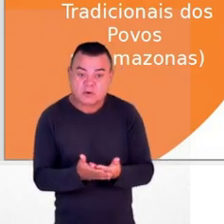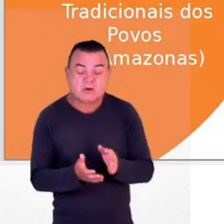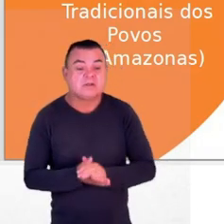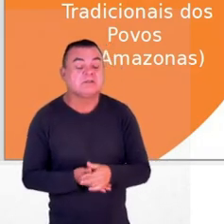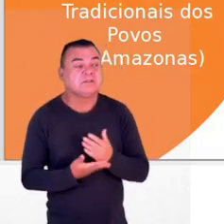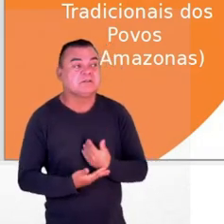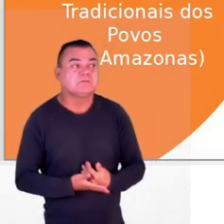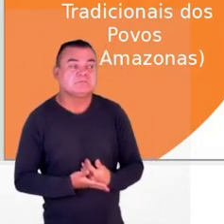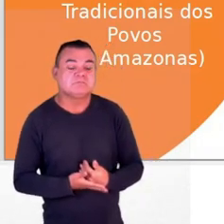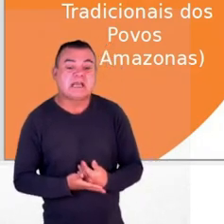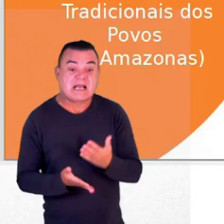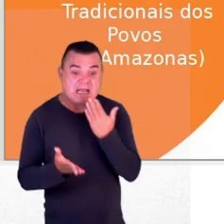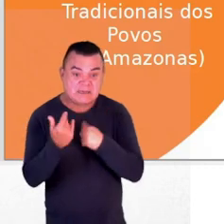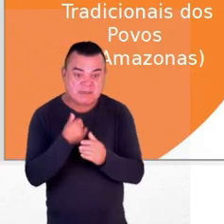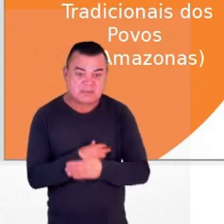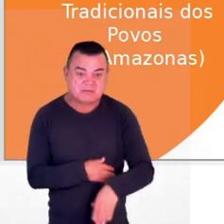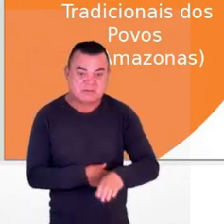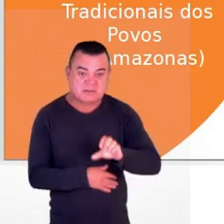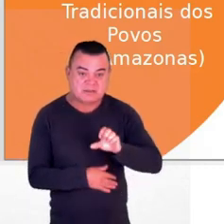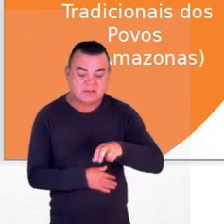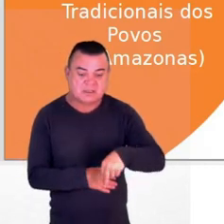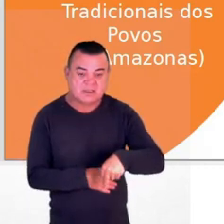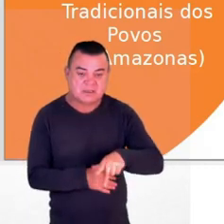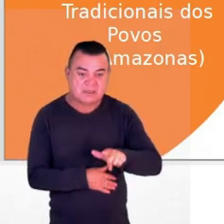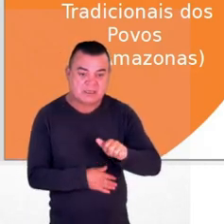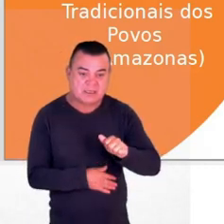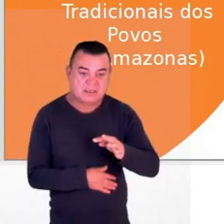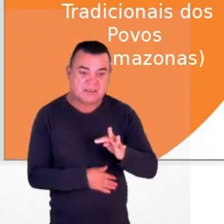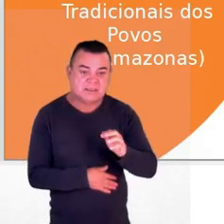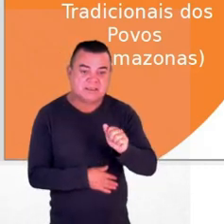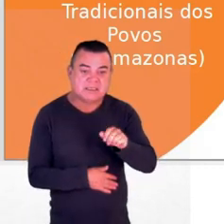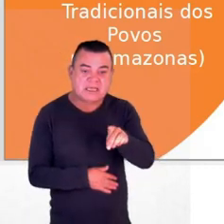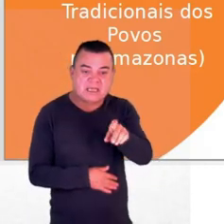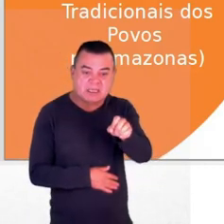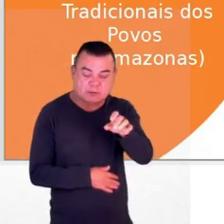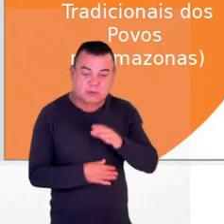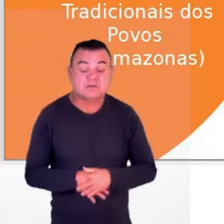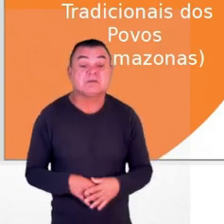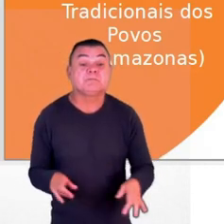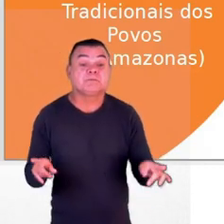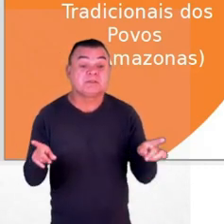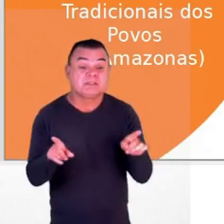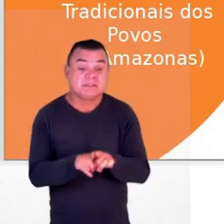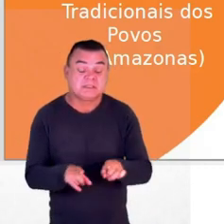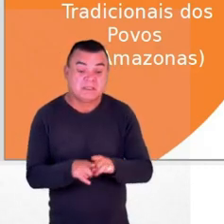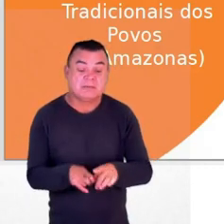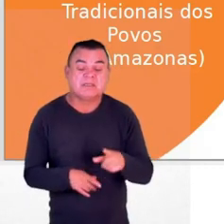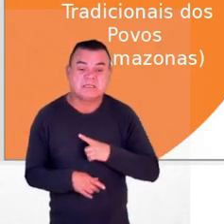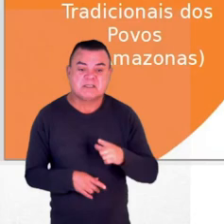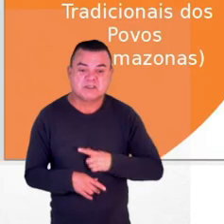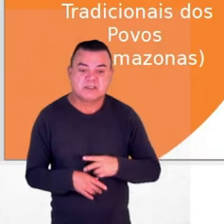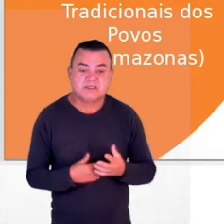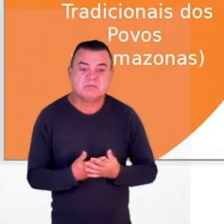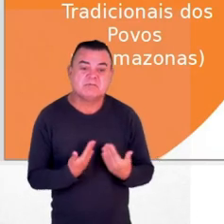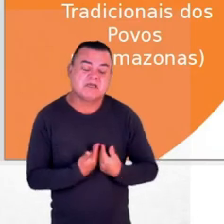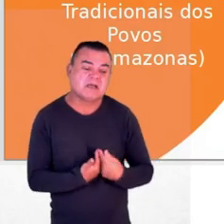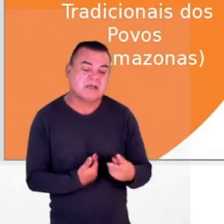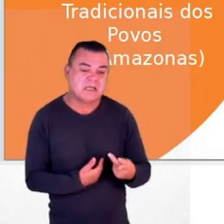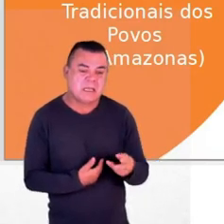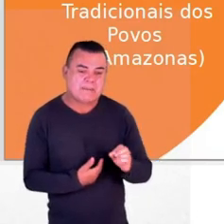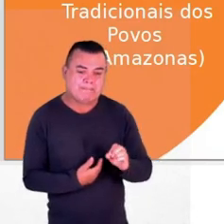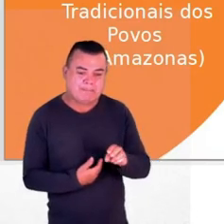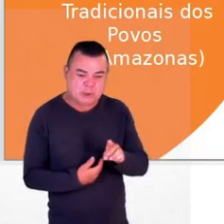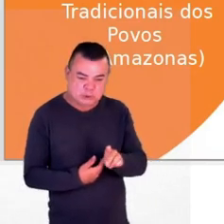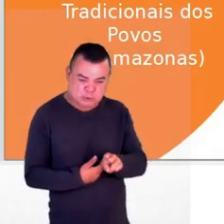enlatados quando chegava na alimentação escolar e e também eles tinham uma produção mas não conseguiam escoar as distâncias